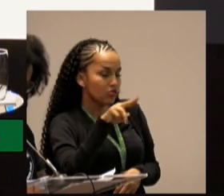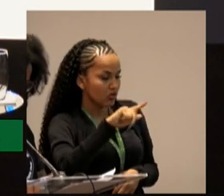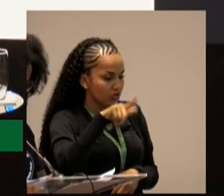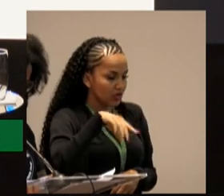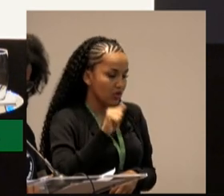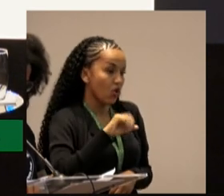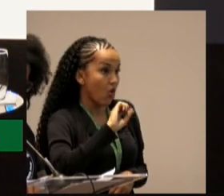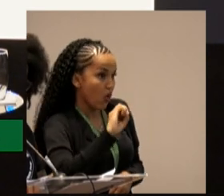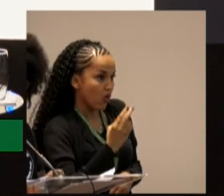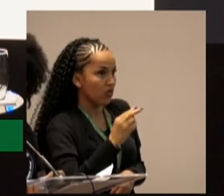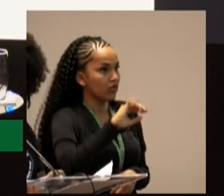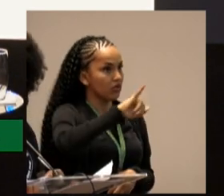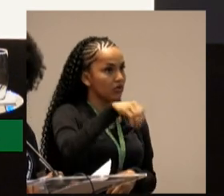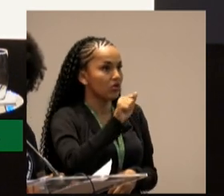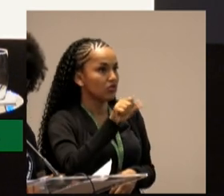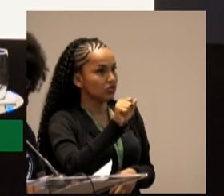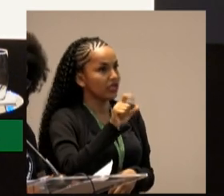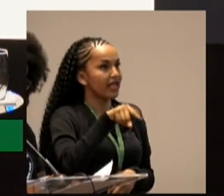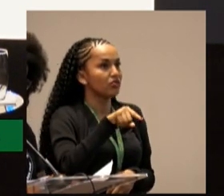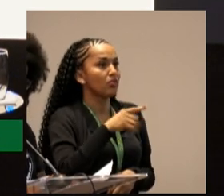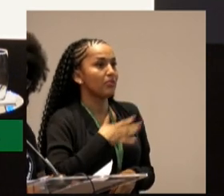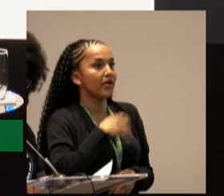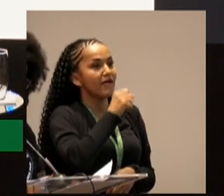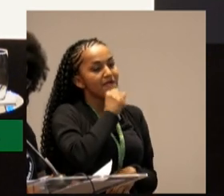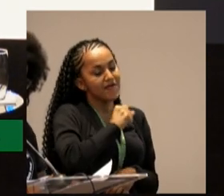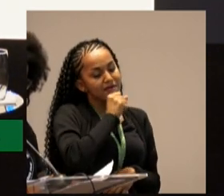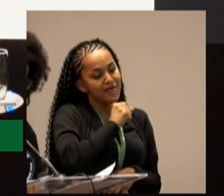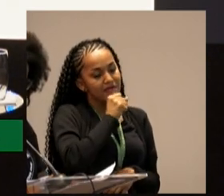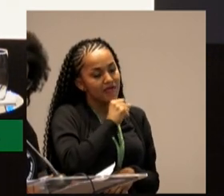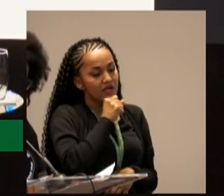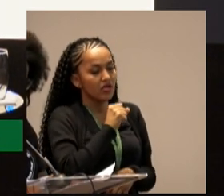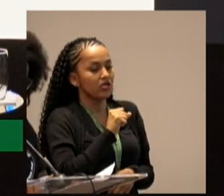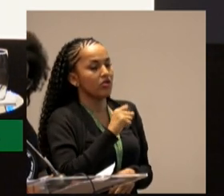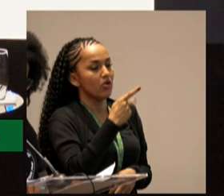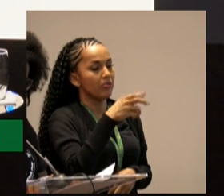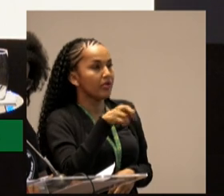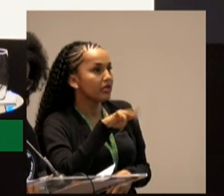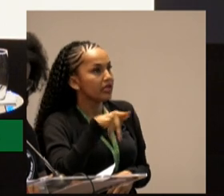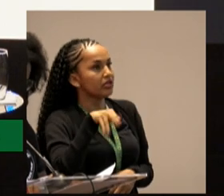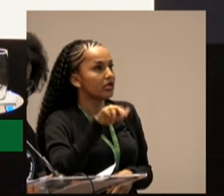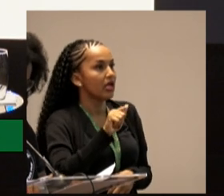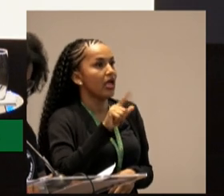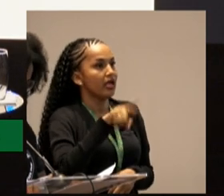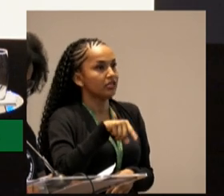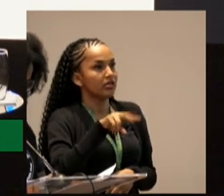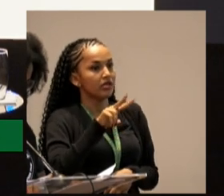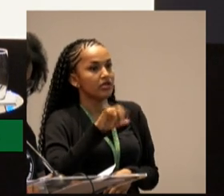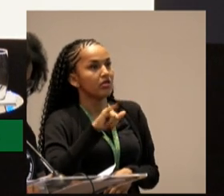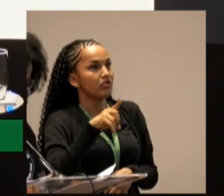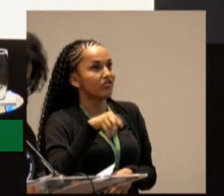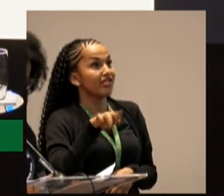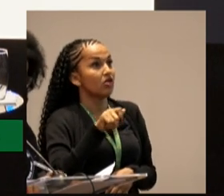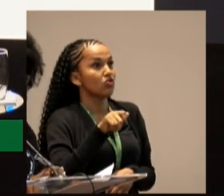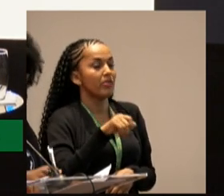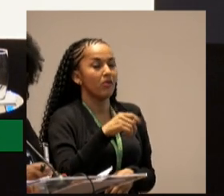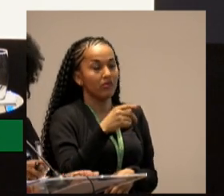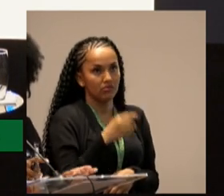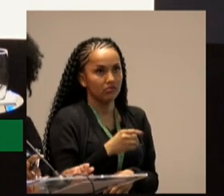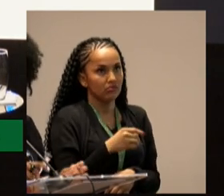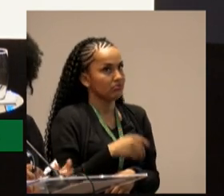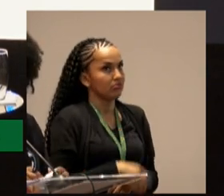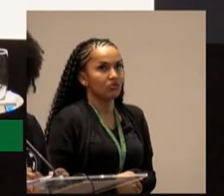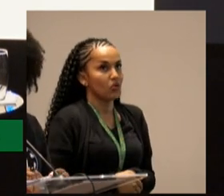O José é de Veríssimo, meu avô, e o Pereira é de Vidal Pereira, meu trisavô.